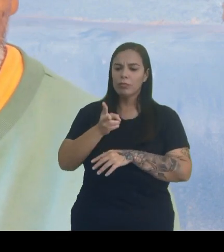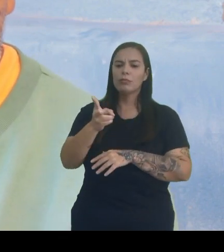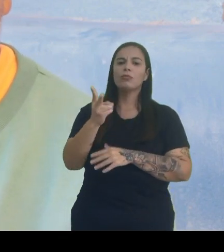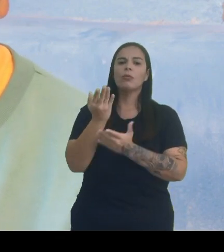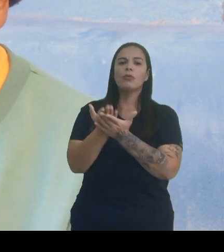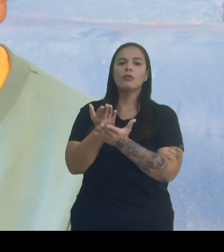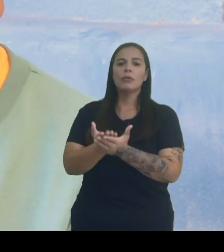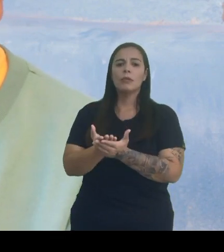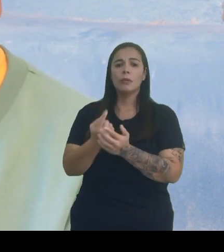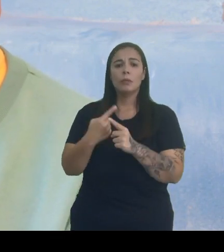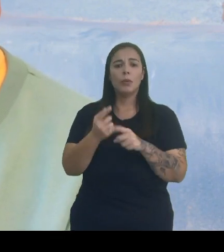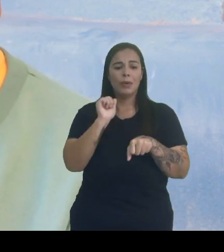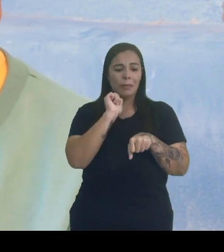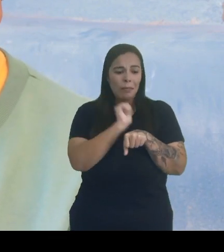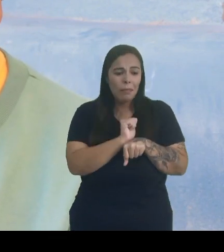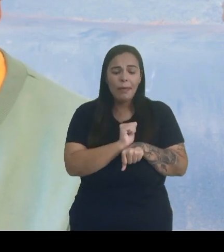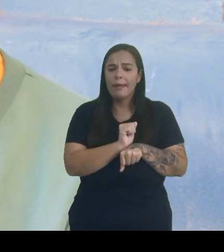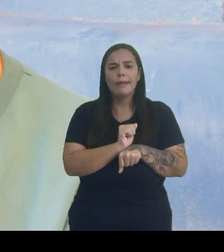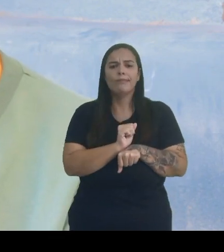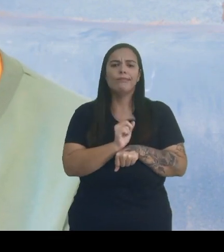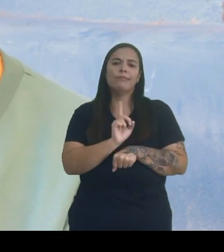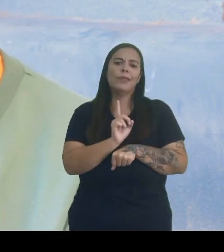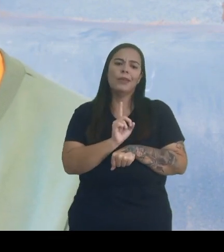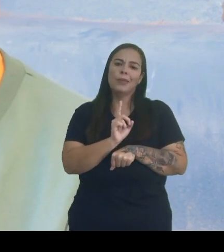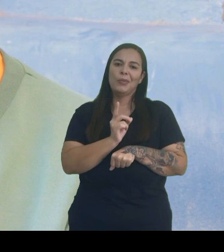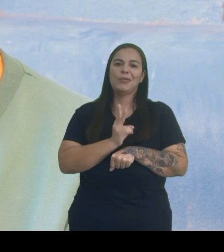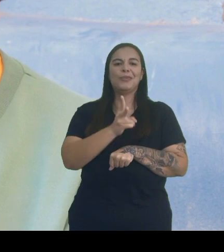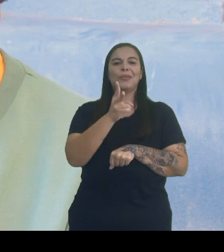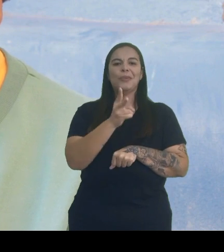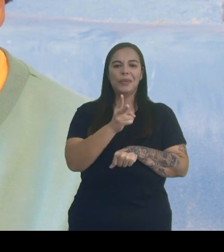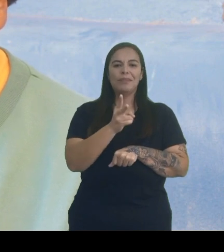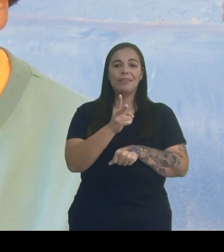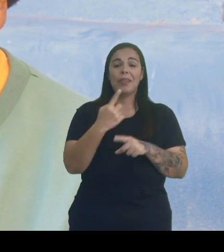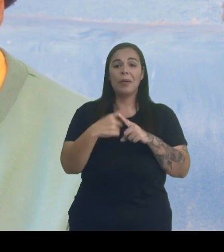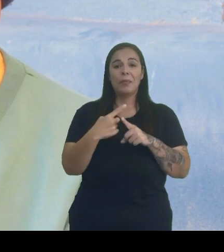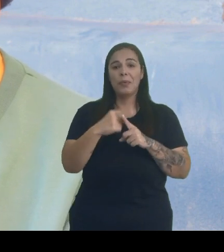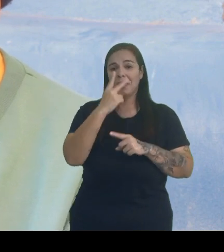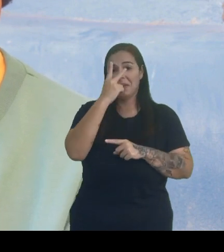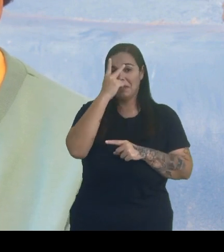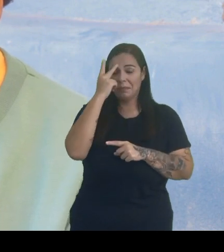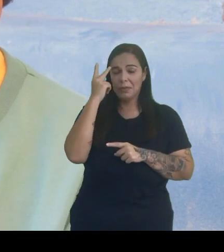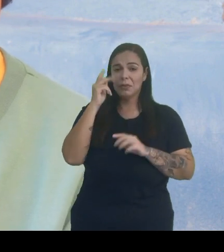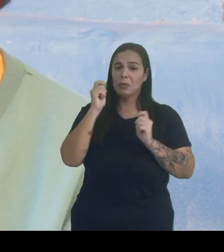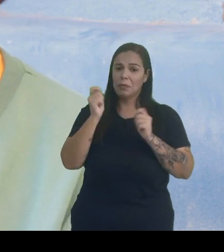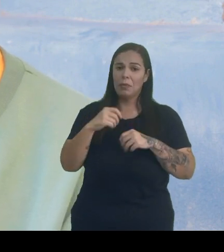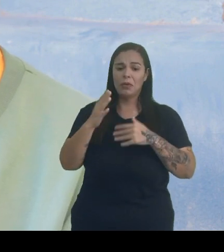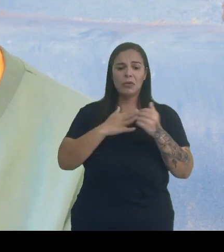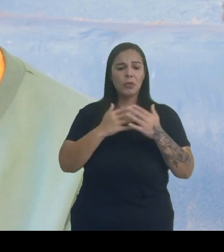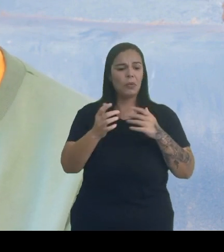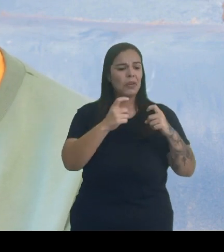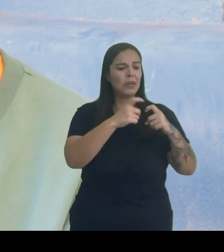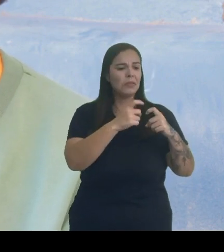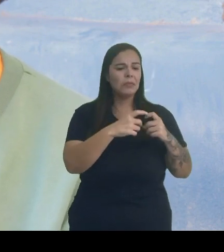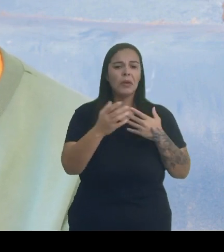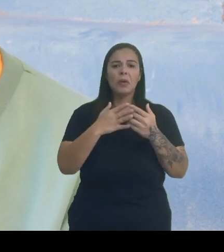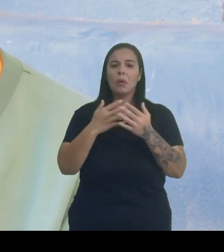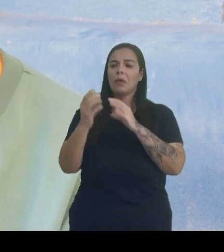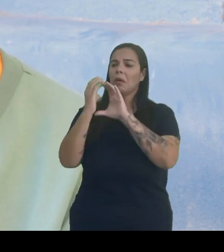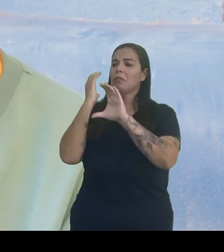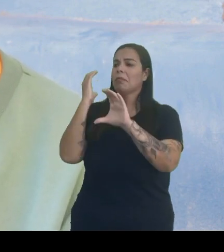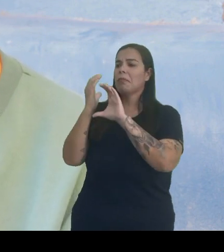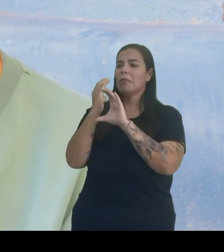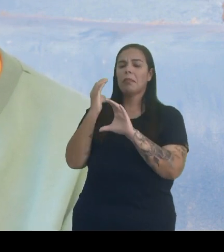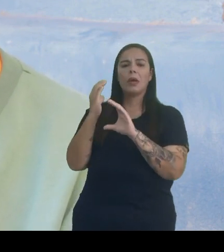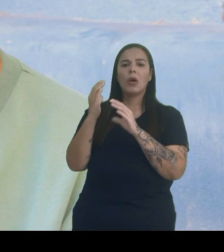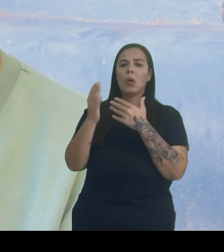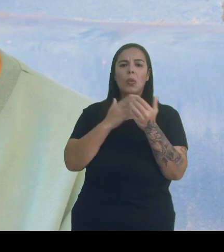escolhe. A pessoa não para de estudar, não é? Porque a pessoa pode exercer qualquer medicina, qualquer